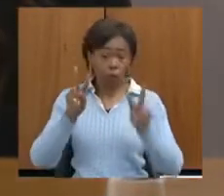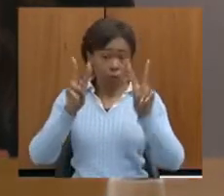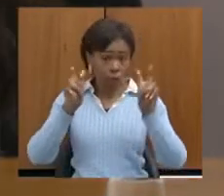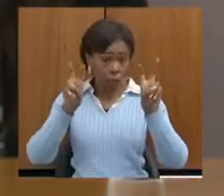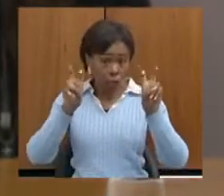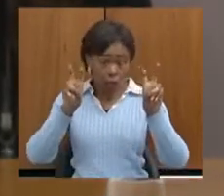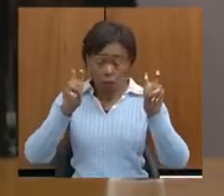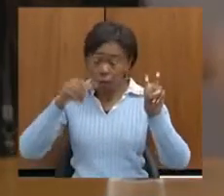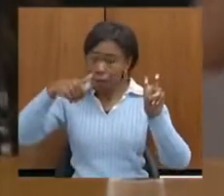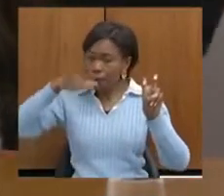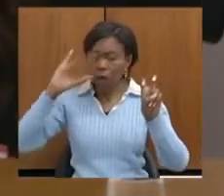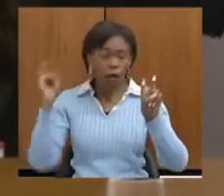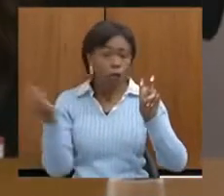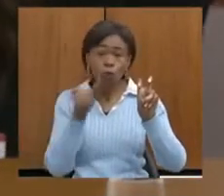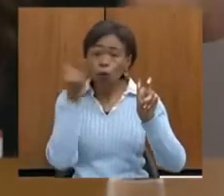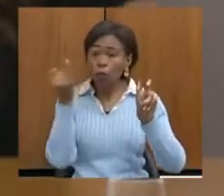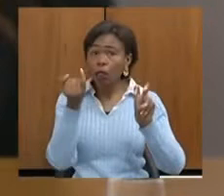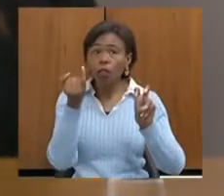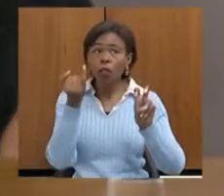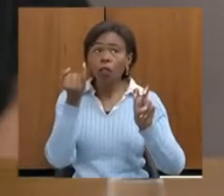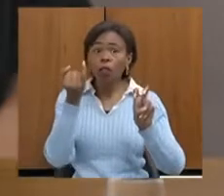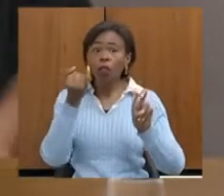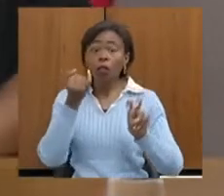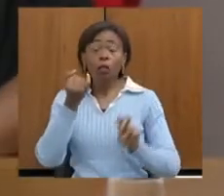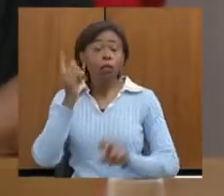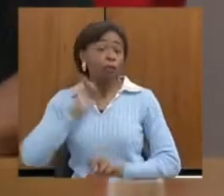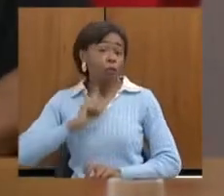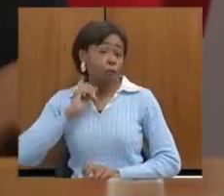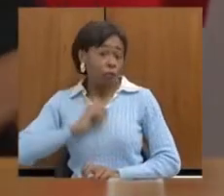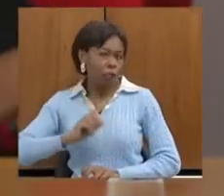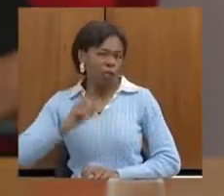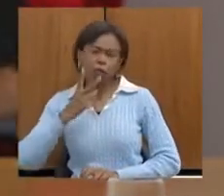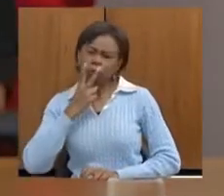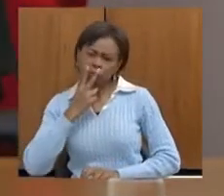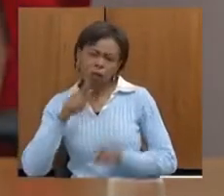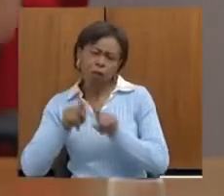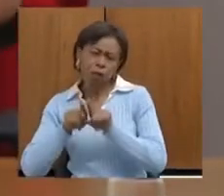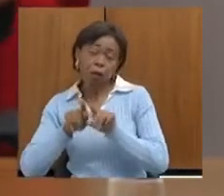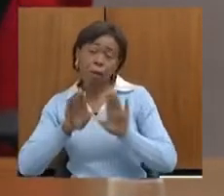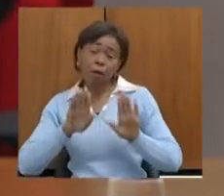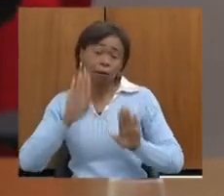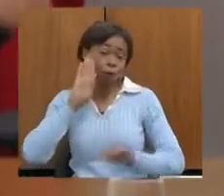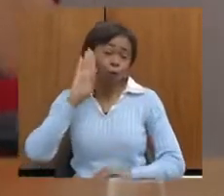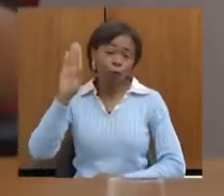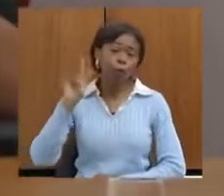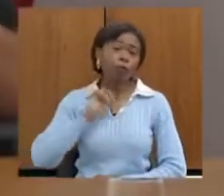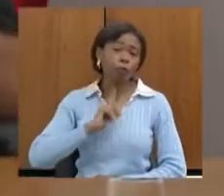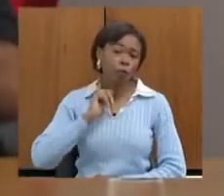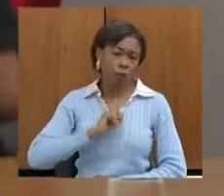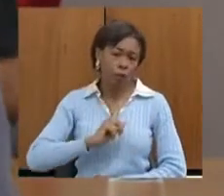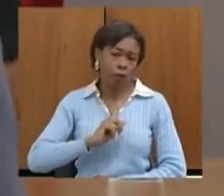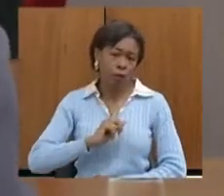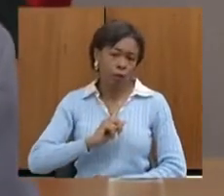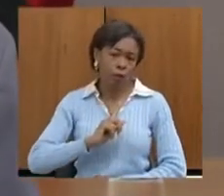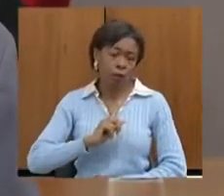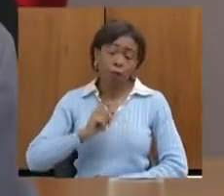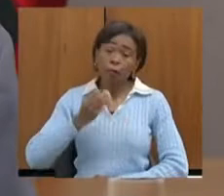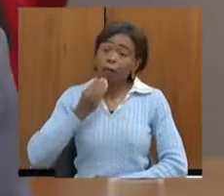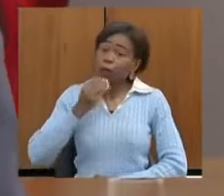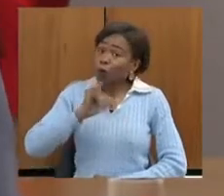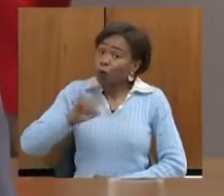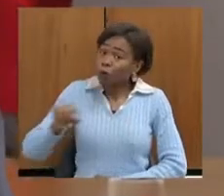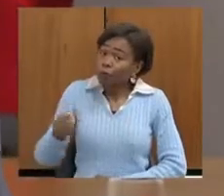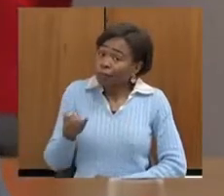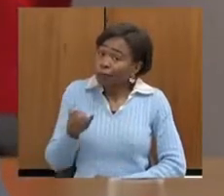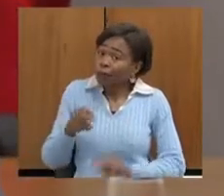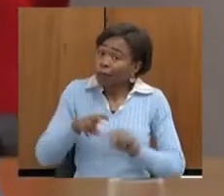Minas Gerais e talvez do Espírito Santo também mas falo por Minas e também é oportuno do pão de vista do momento em